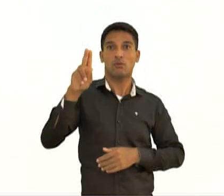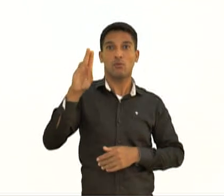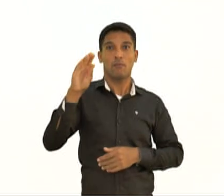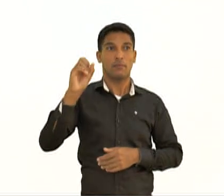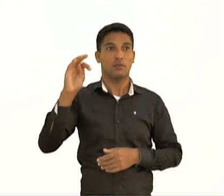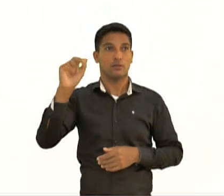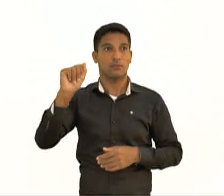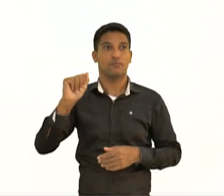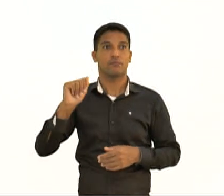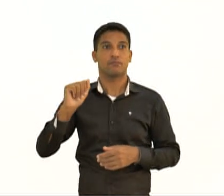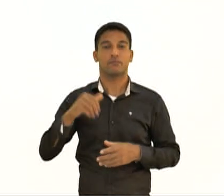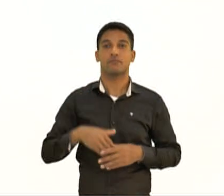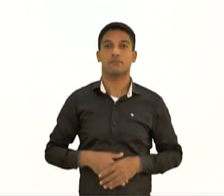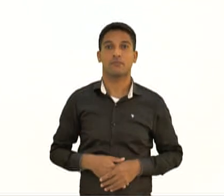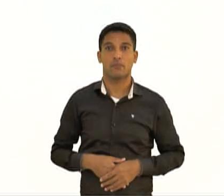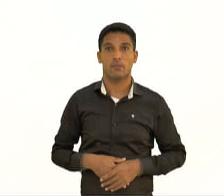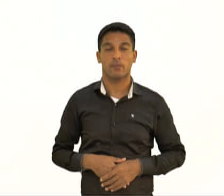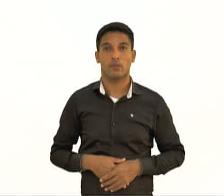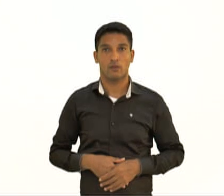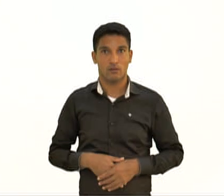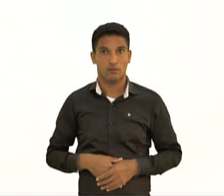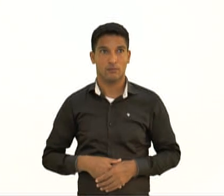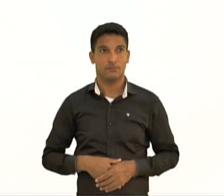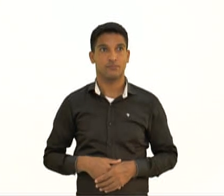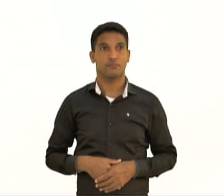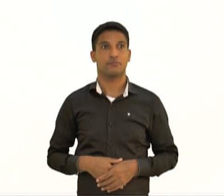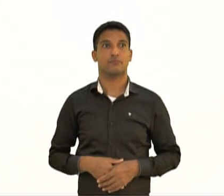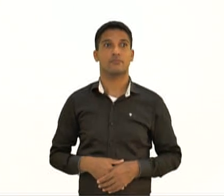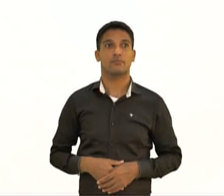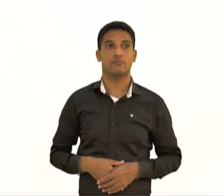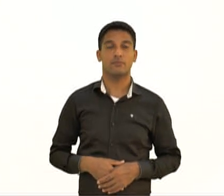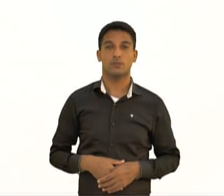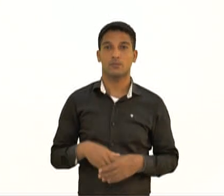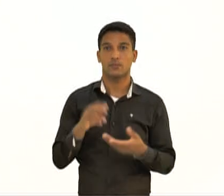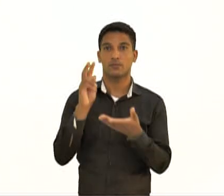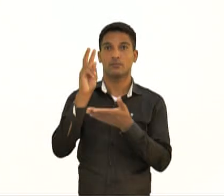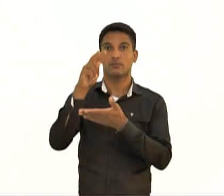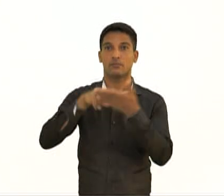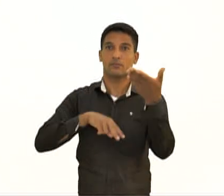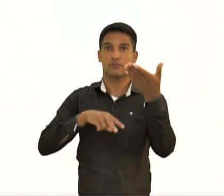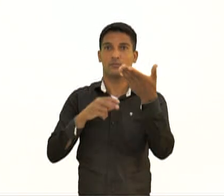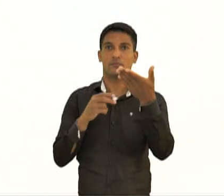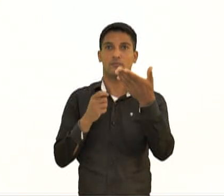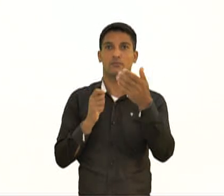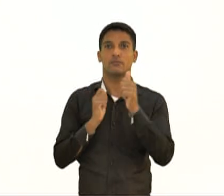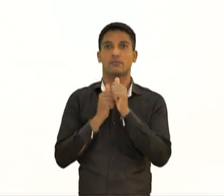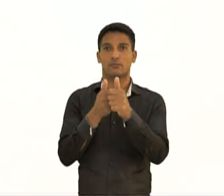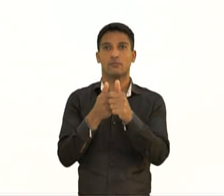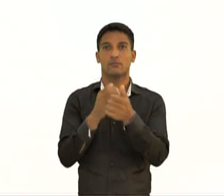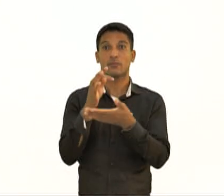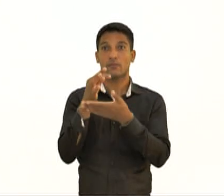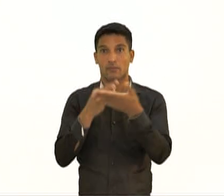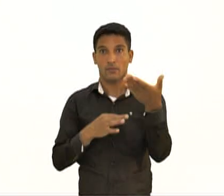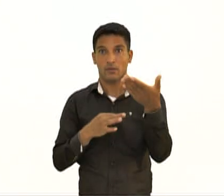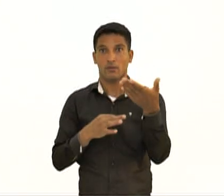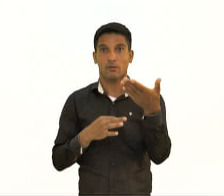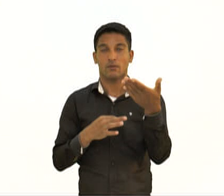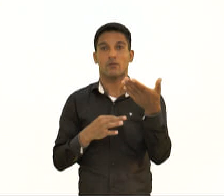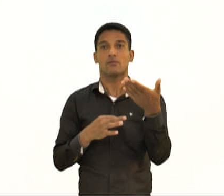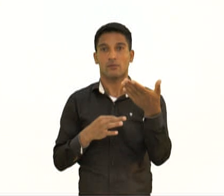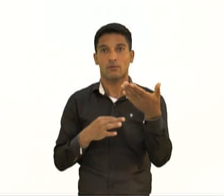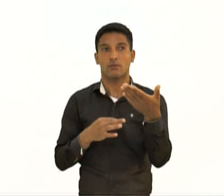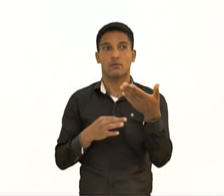obra do pintor pós-impressionista Paul Cézanne, pois para ele a pintura deveria tratar as formas da